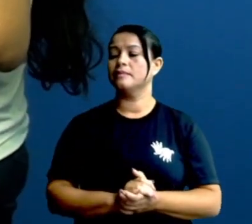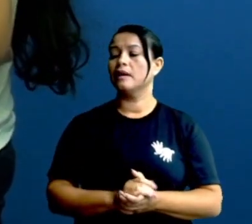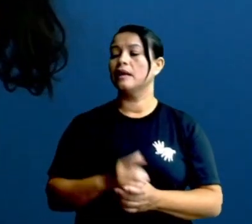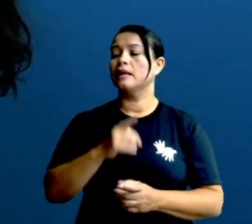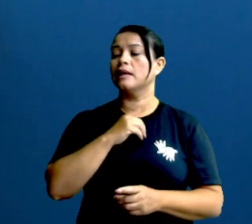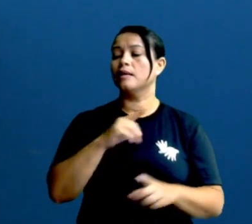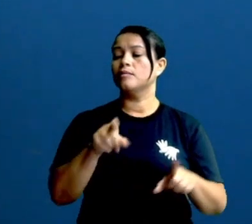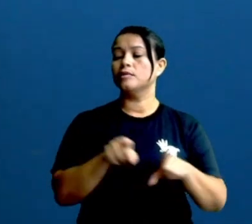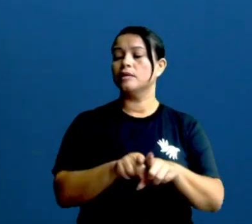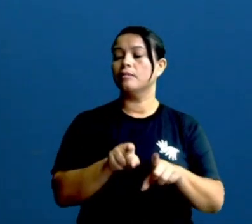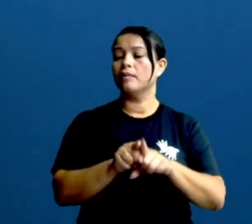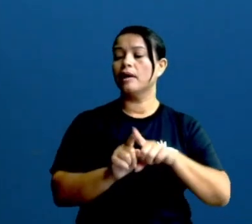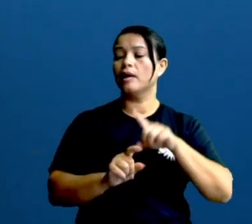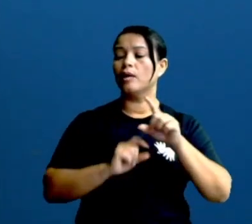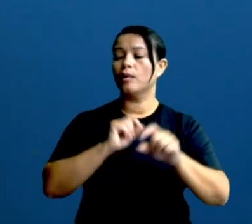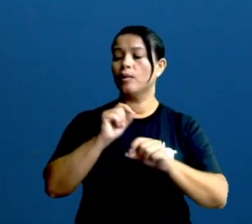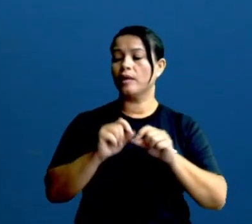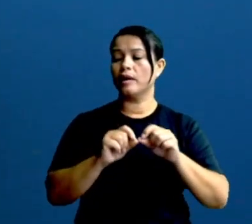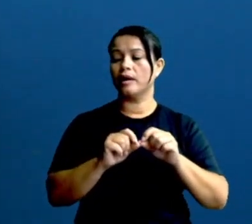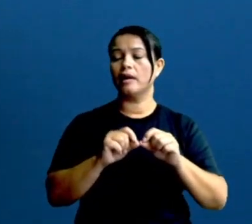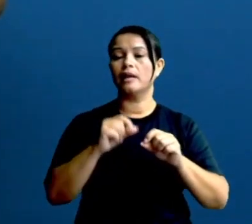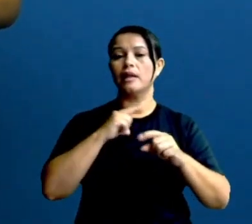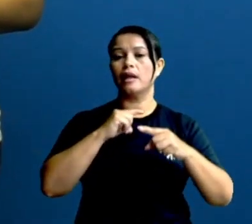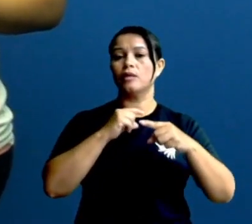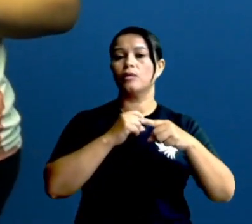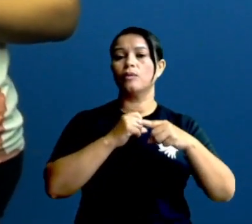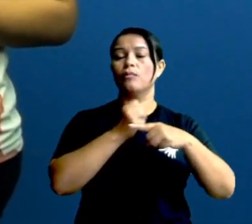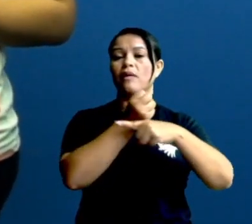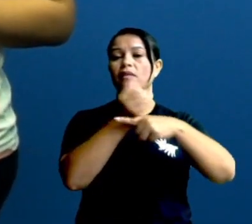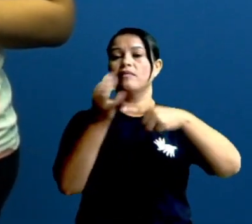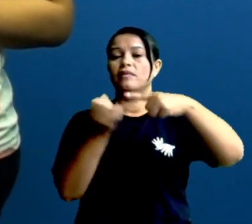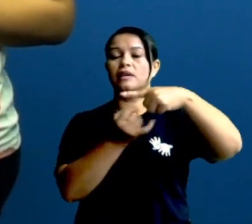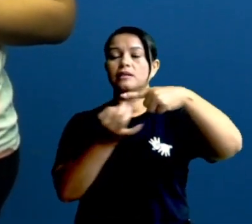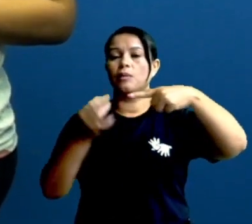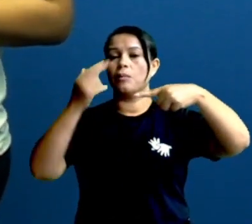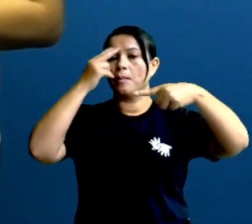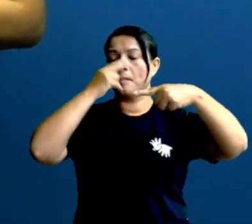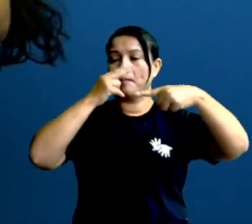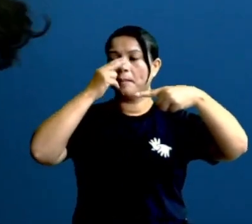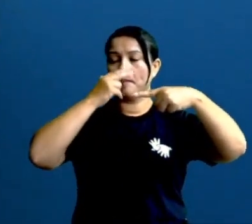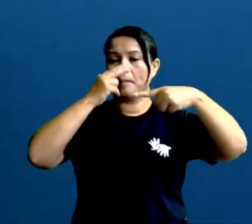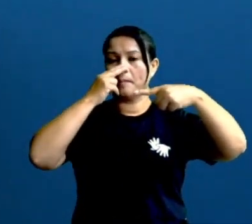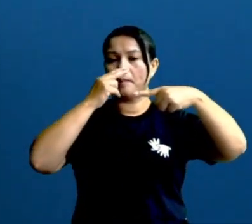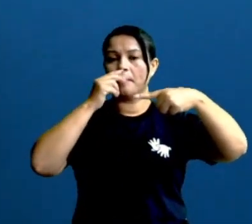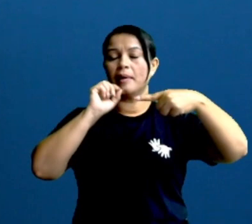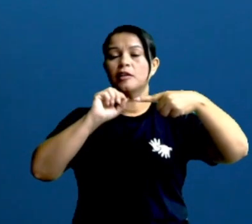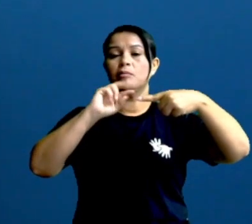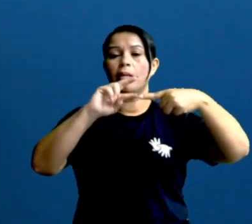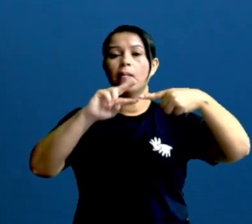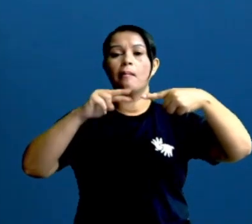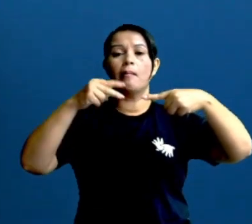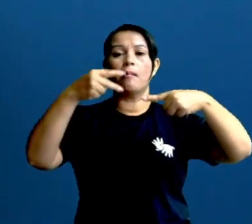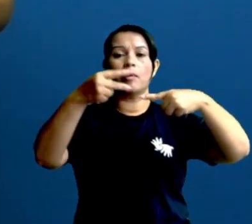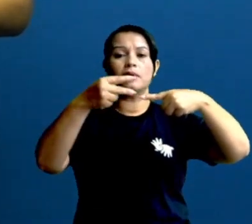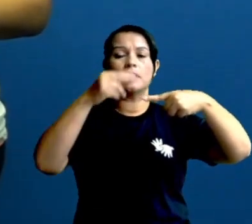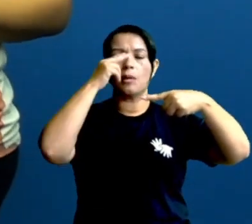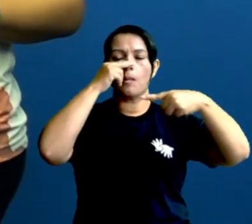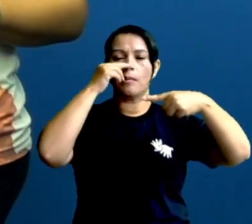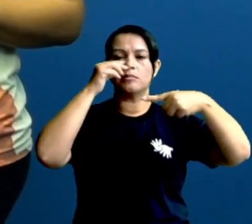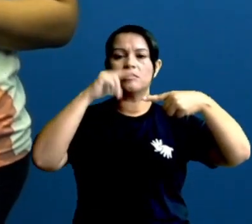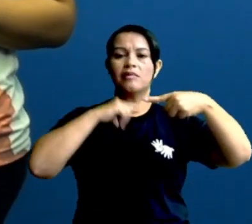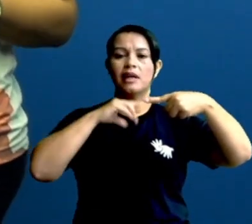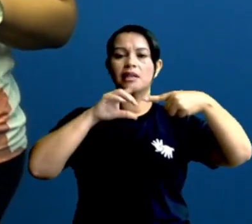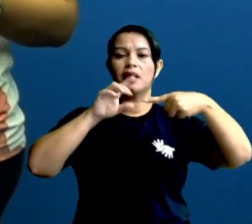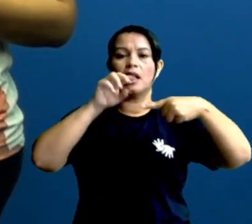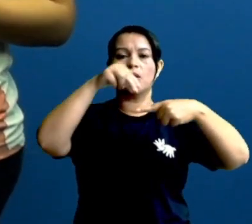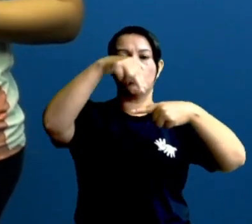aqui nós temos uma fração de mesma potência. Então, o que é que vai acontecer? O mesmo expoente que vai ser do numerador